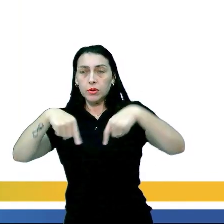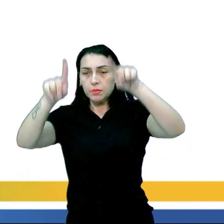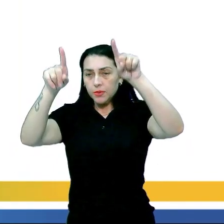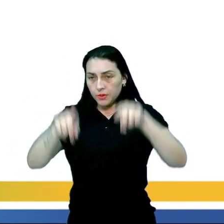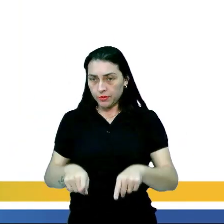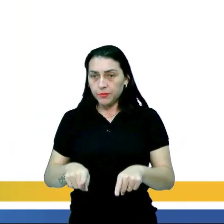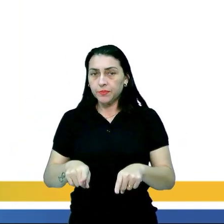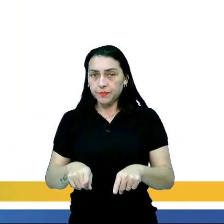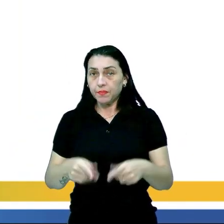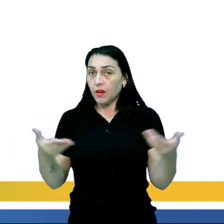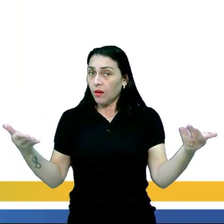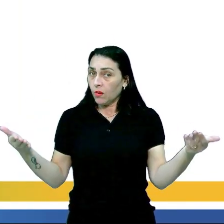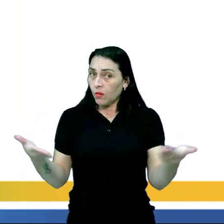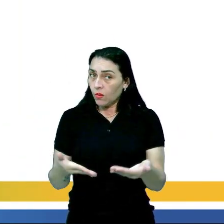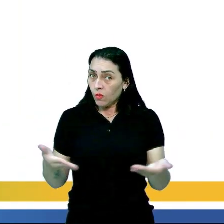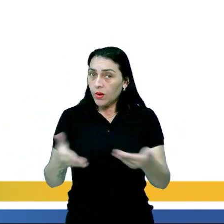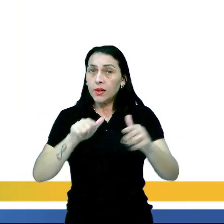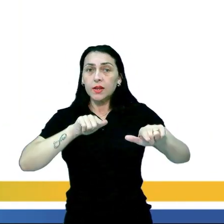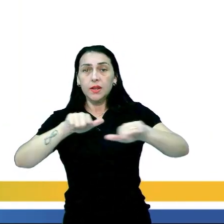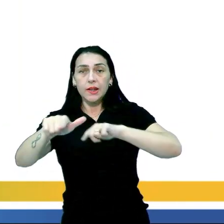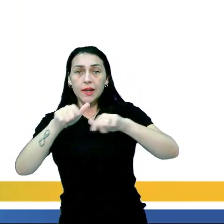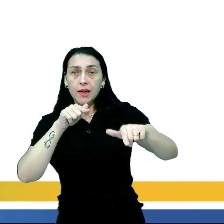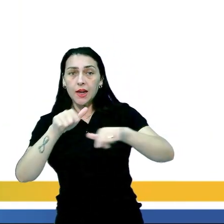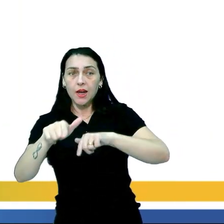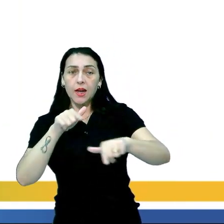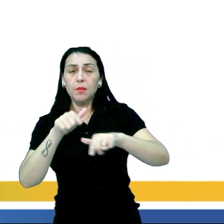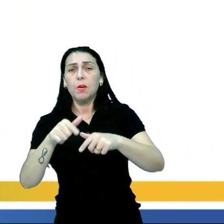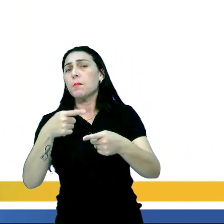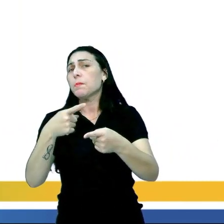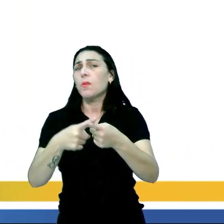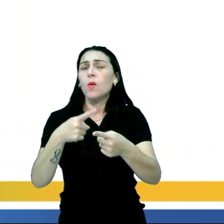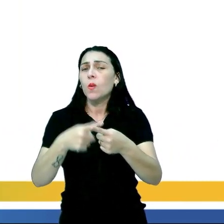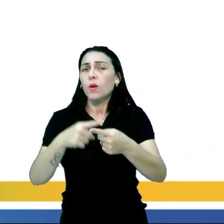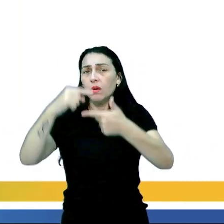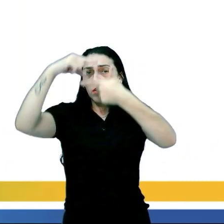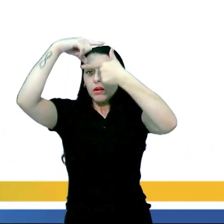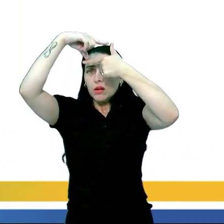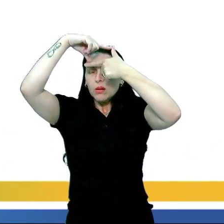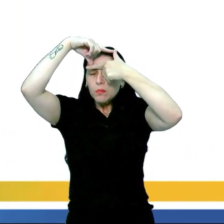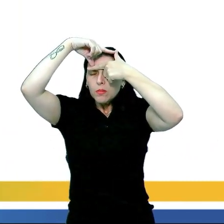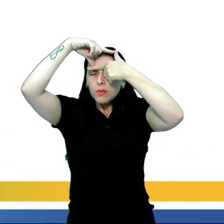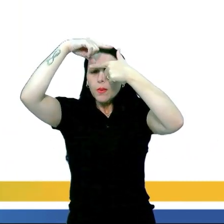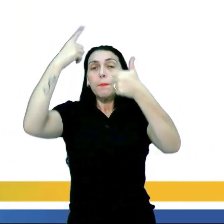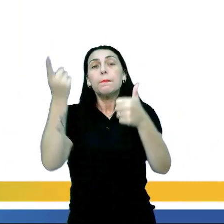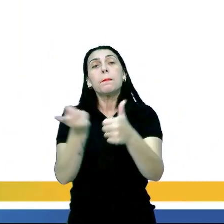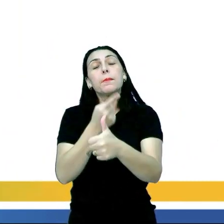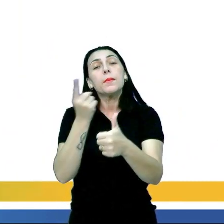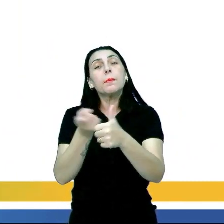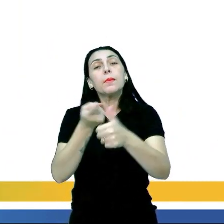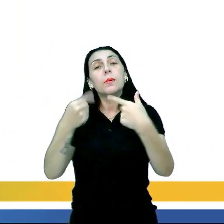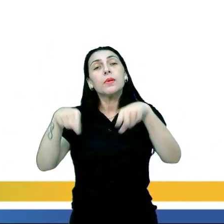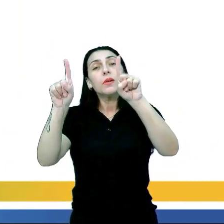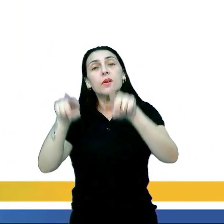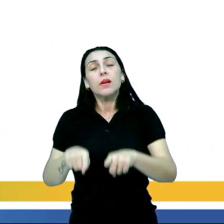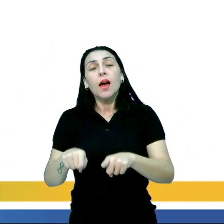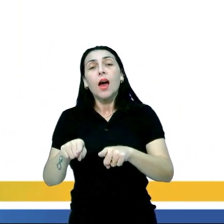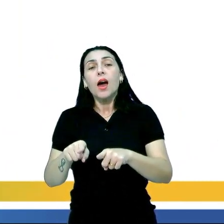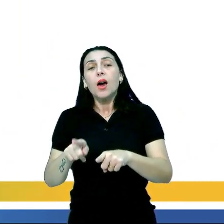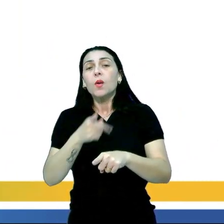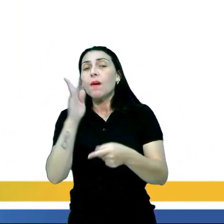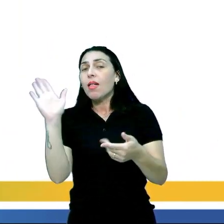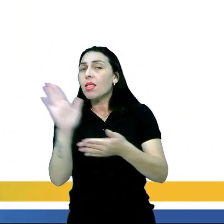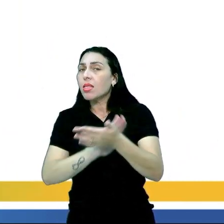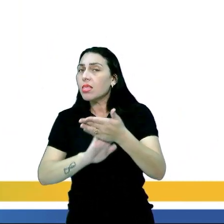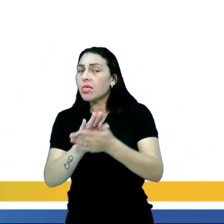trabalhador. Agora, trabalhador, por que ele é alienado? Primeira coisa, o trabalhador ele não determina